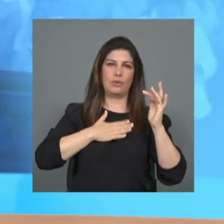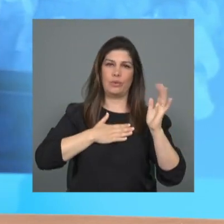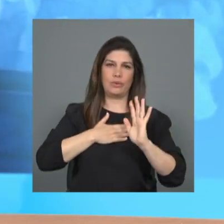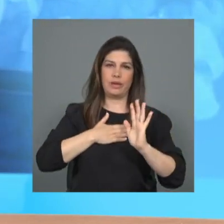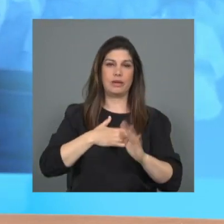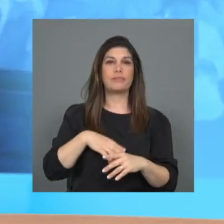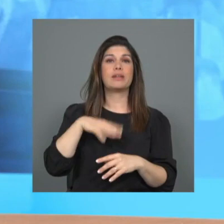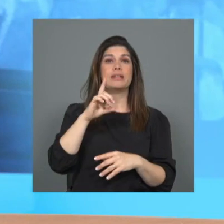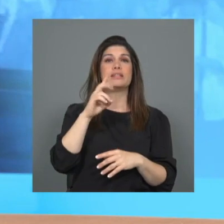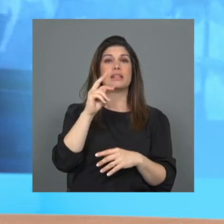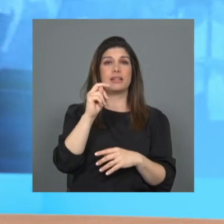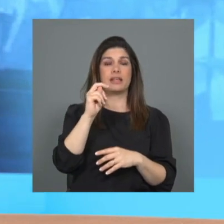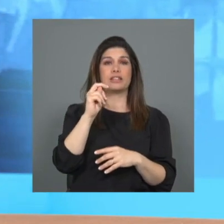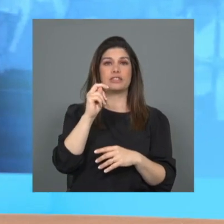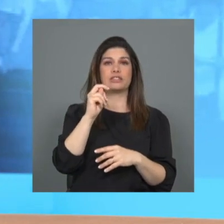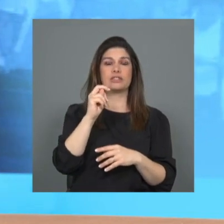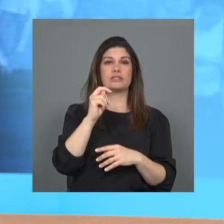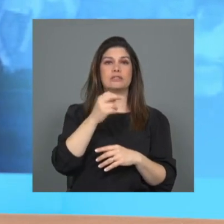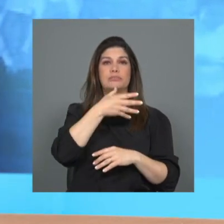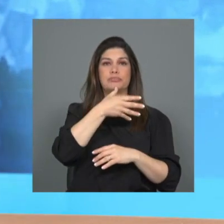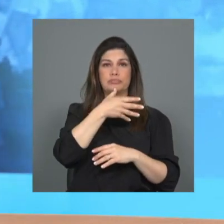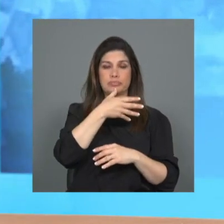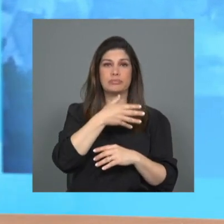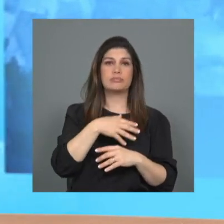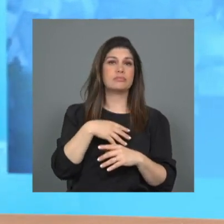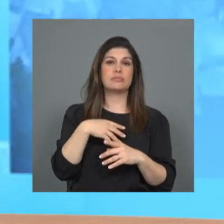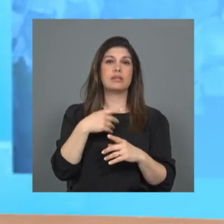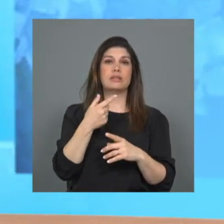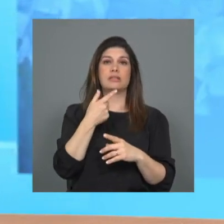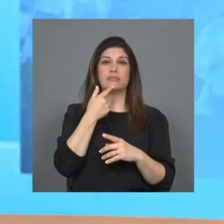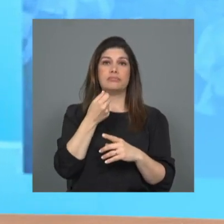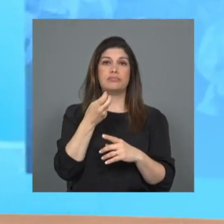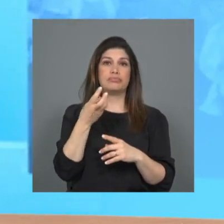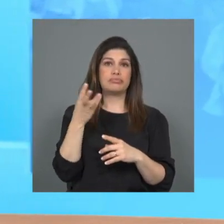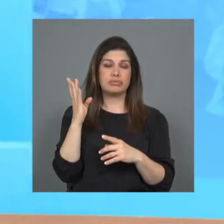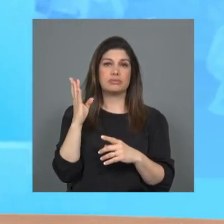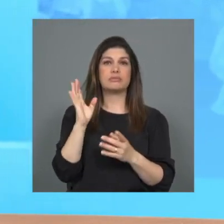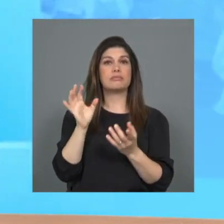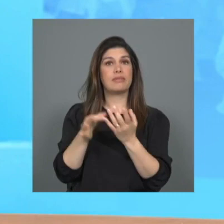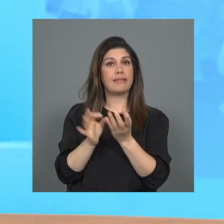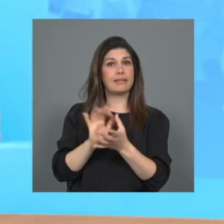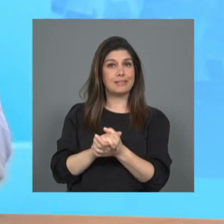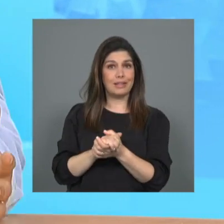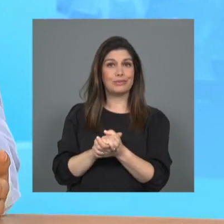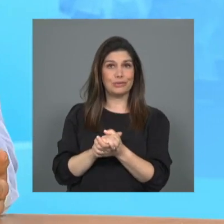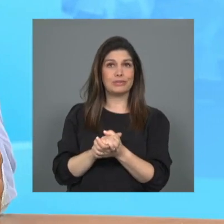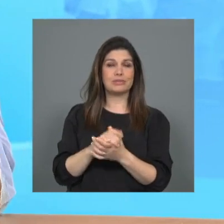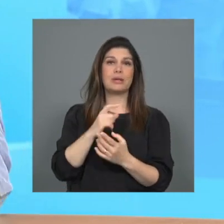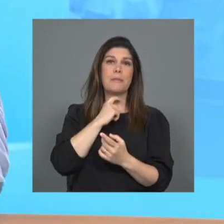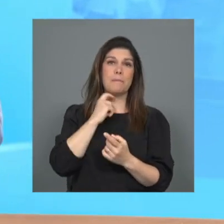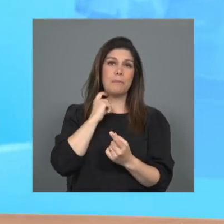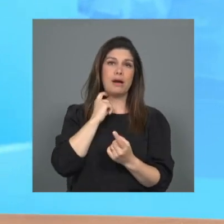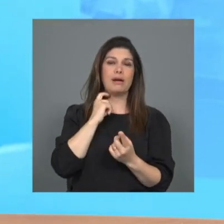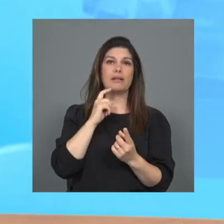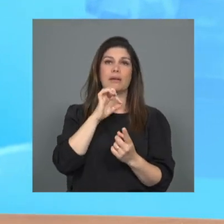63 oradores, 59 eram leigos casados e, portanto, o impacto dos leigos foi muito maior do que o impacto de padres ou bispos a